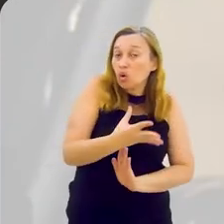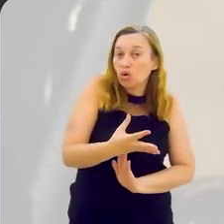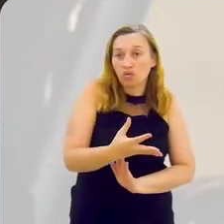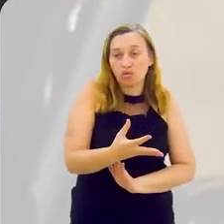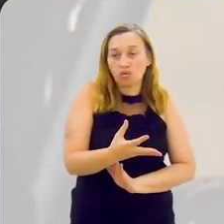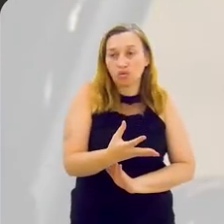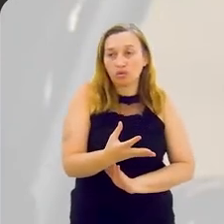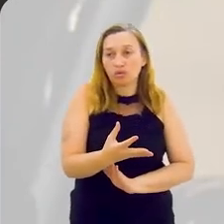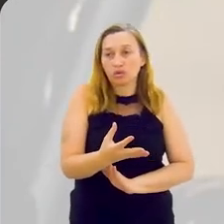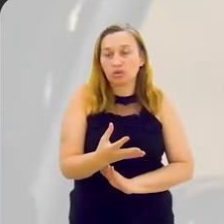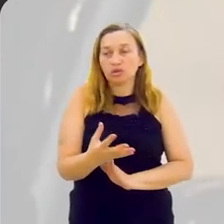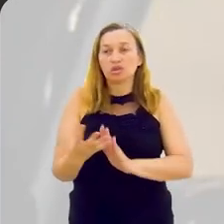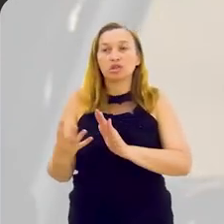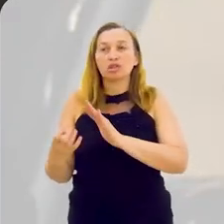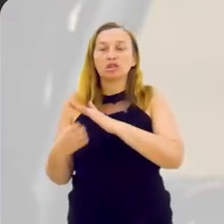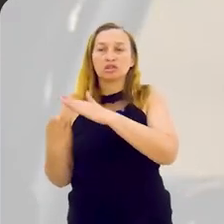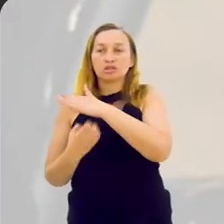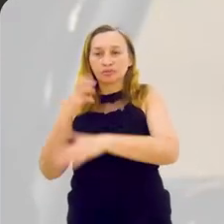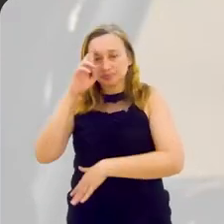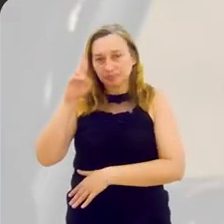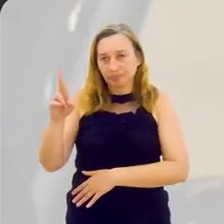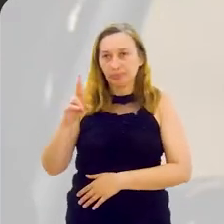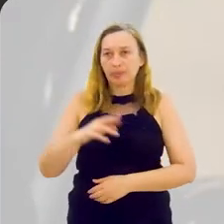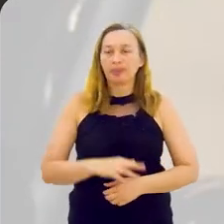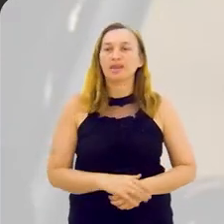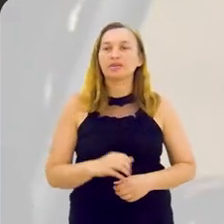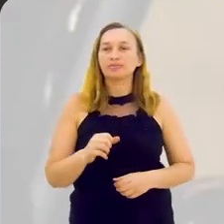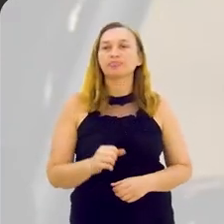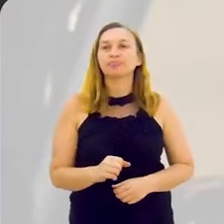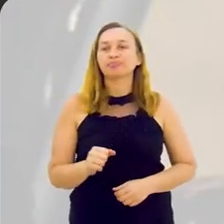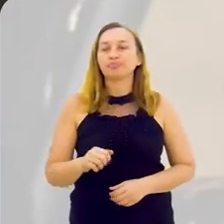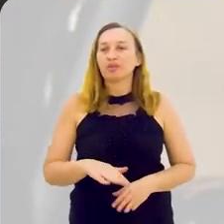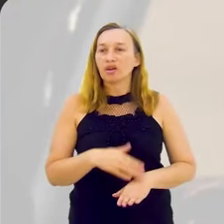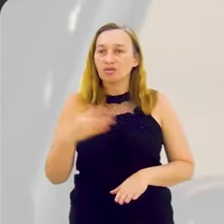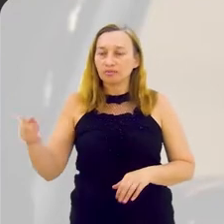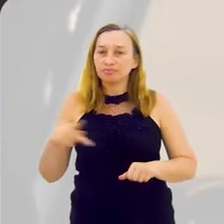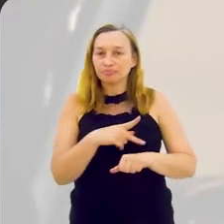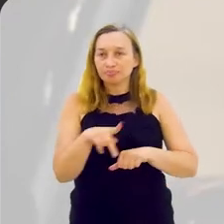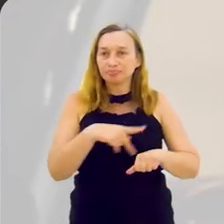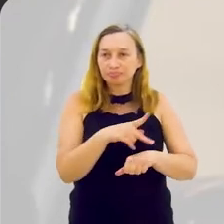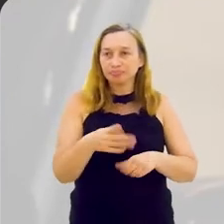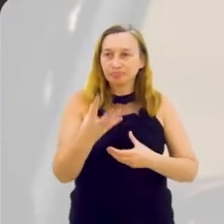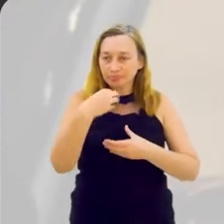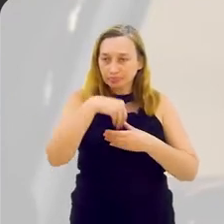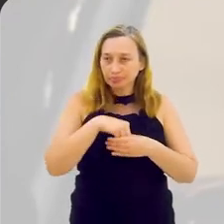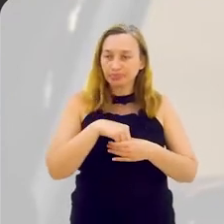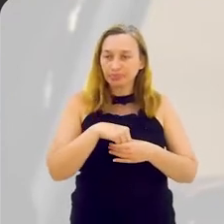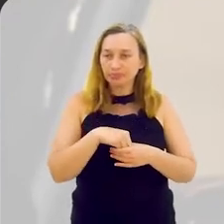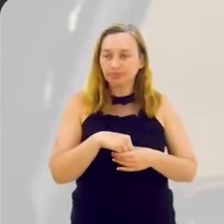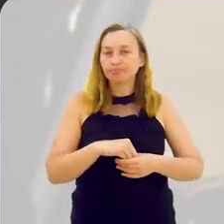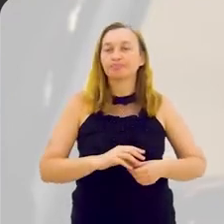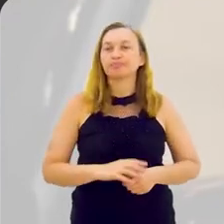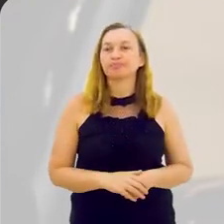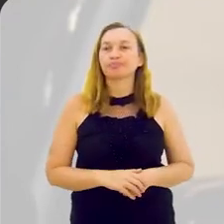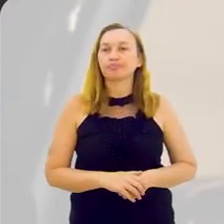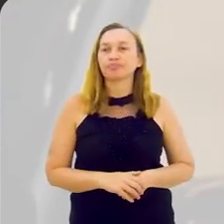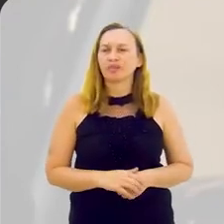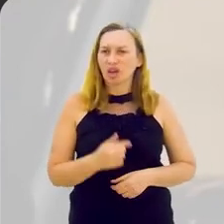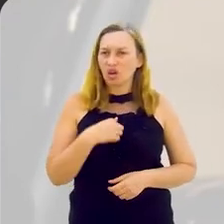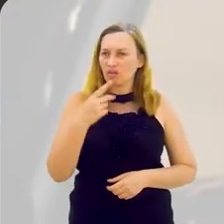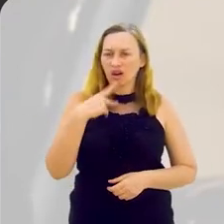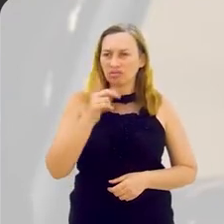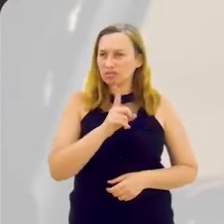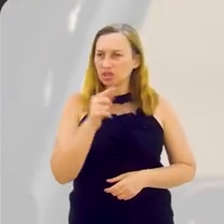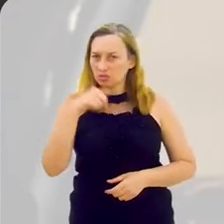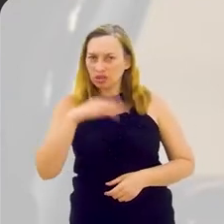uma remodelagem dos modelos de negócios empresariais e dos modelos de cadeia produtivas nacionais e internacionais. As cadeias produtivas vão